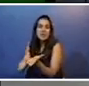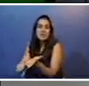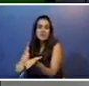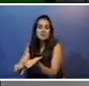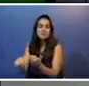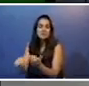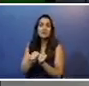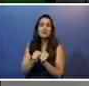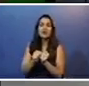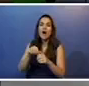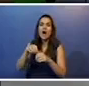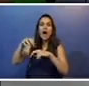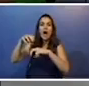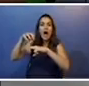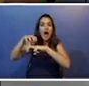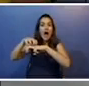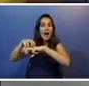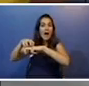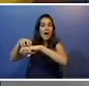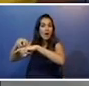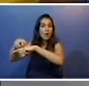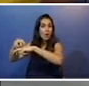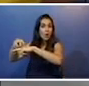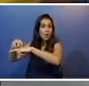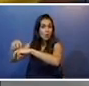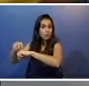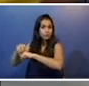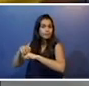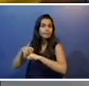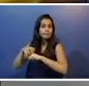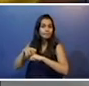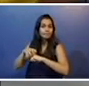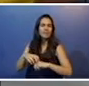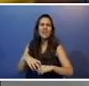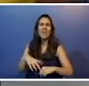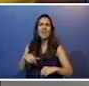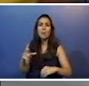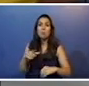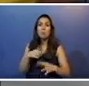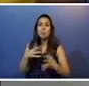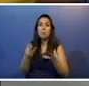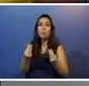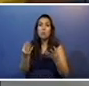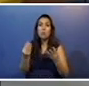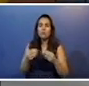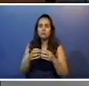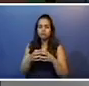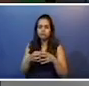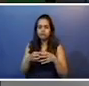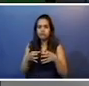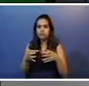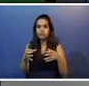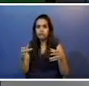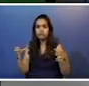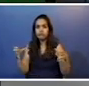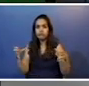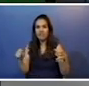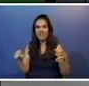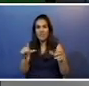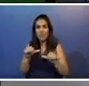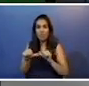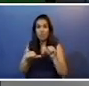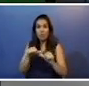e cupins atingem um número elevado, tá? E podem se tornar pragas. O que